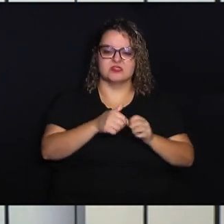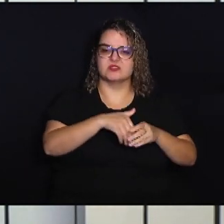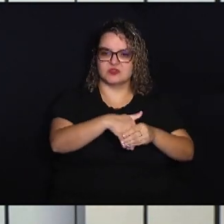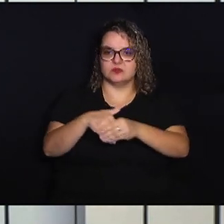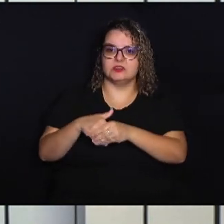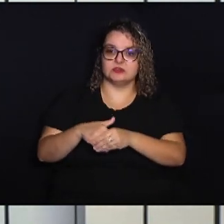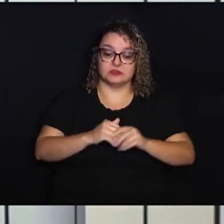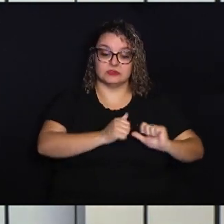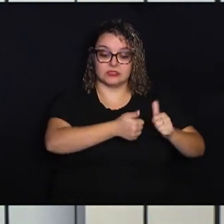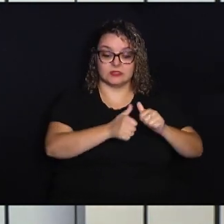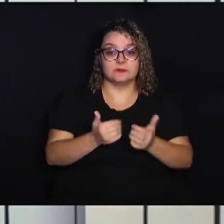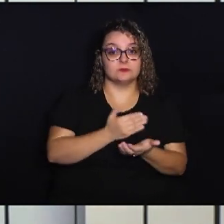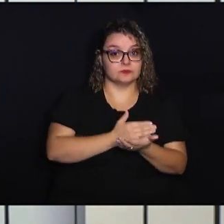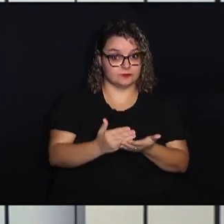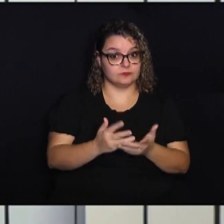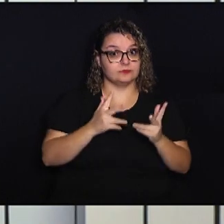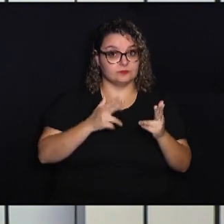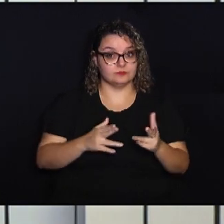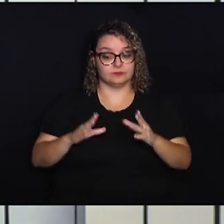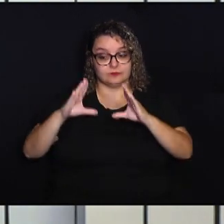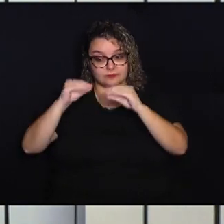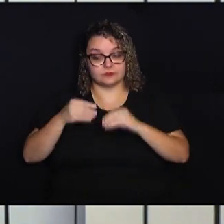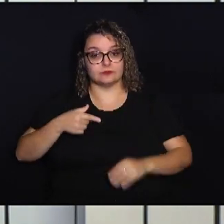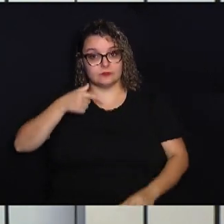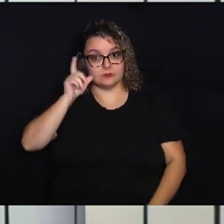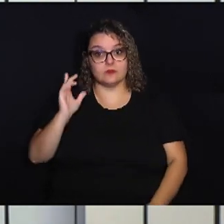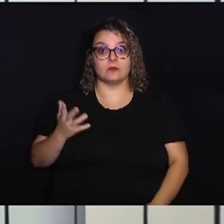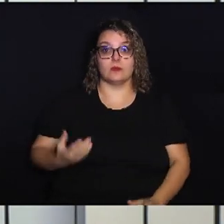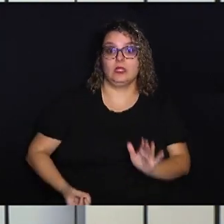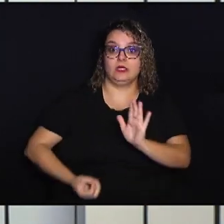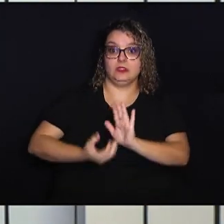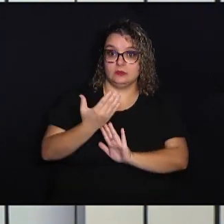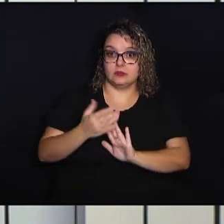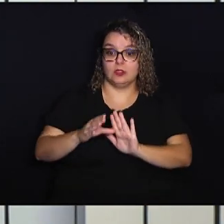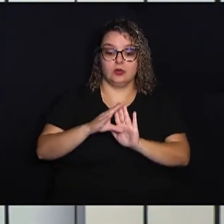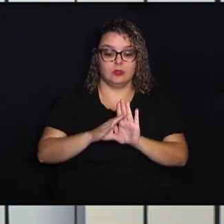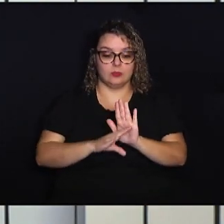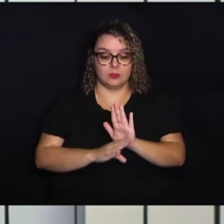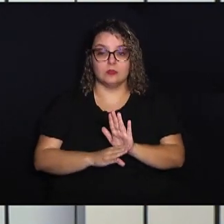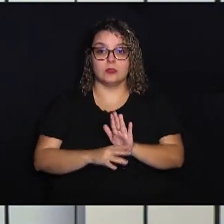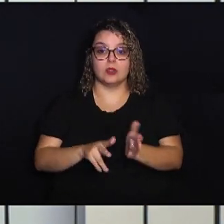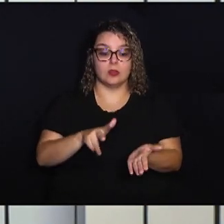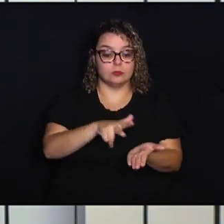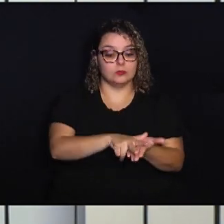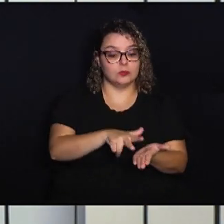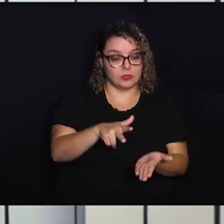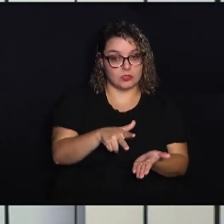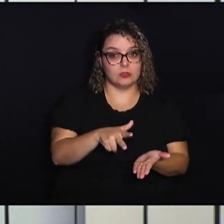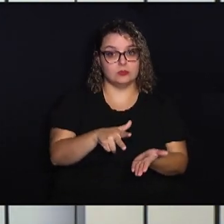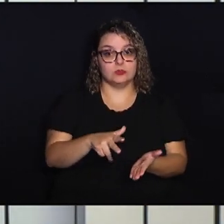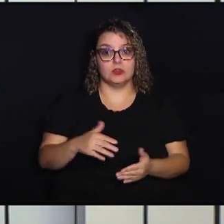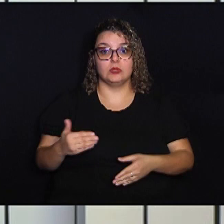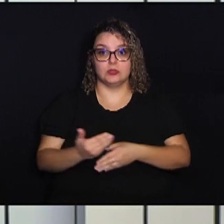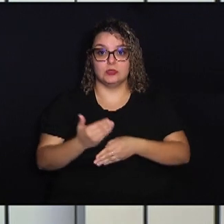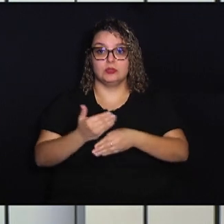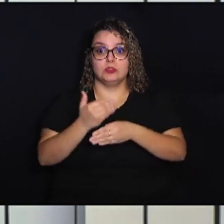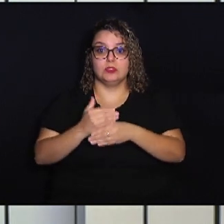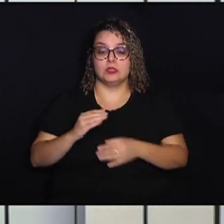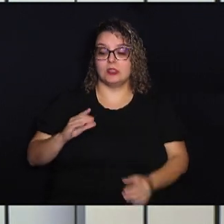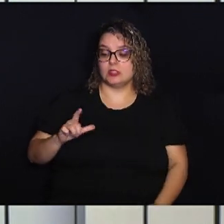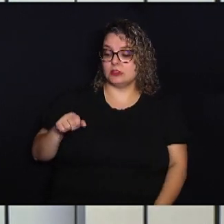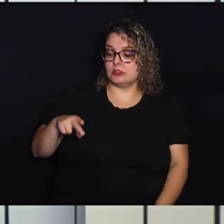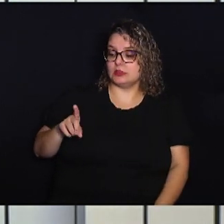sendo crianças, e o objetivo é o instrutor mostrar para essas crianças quais os